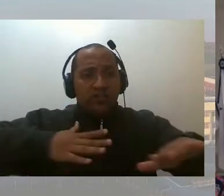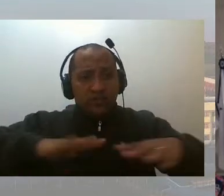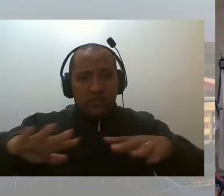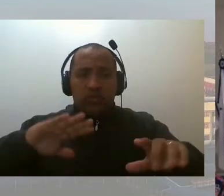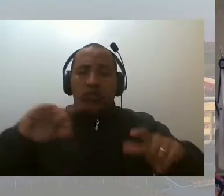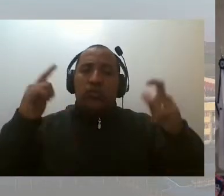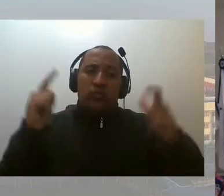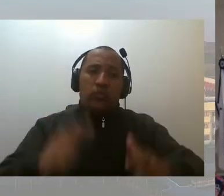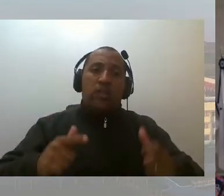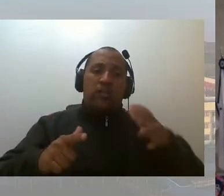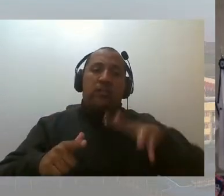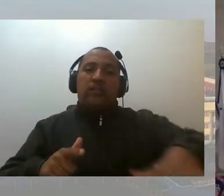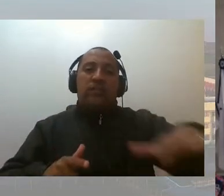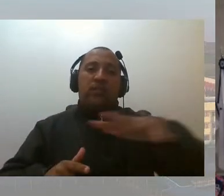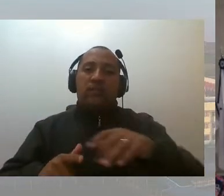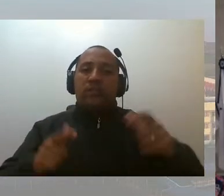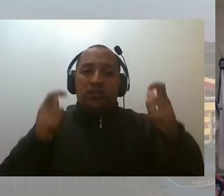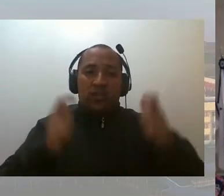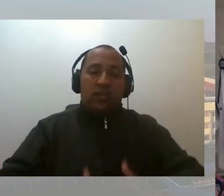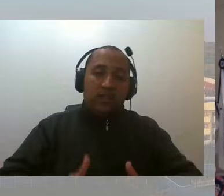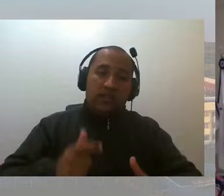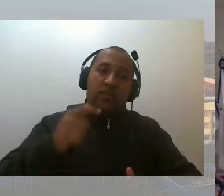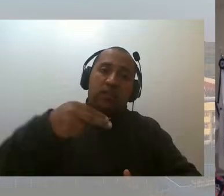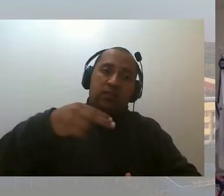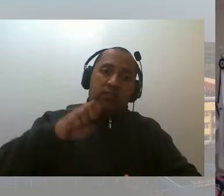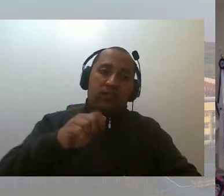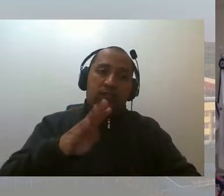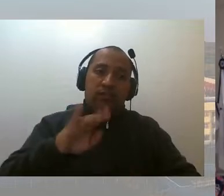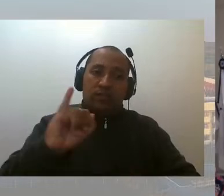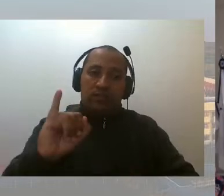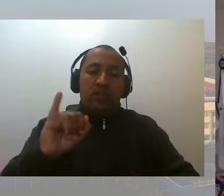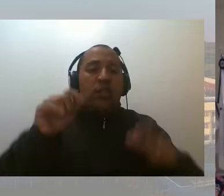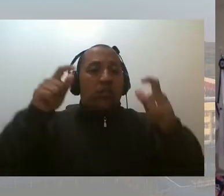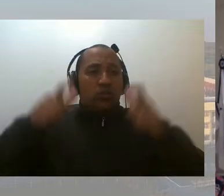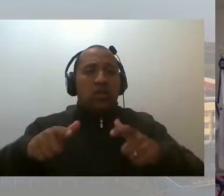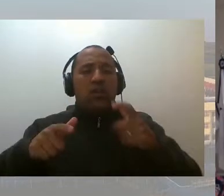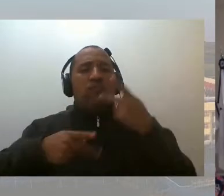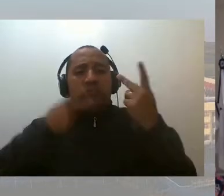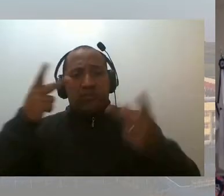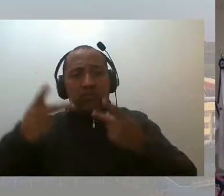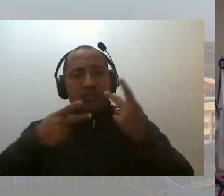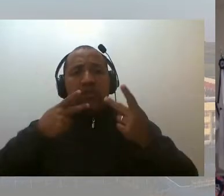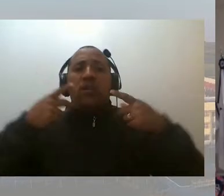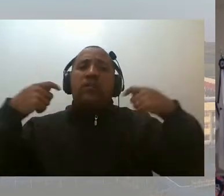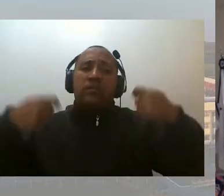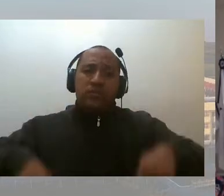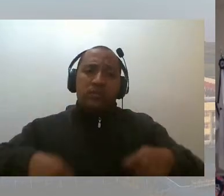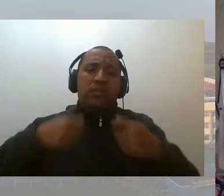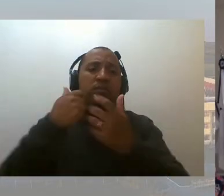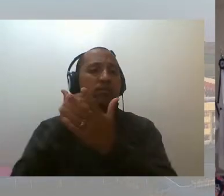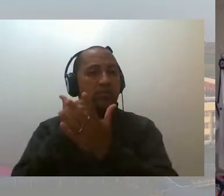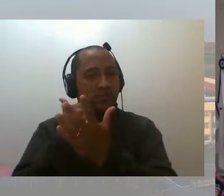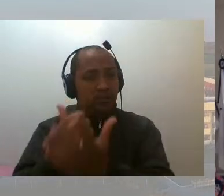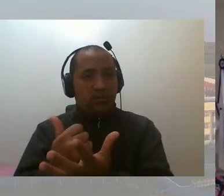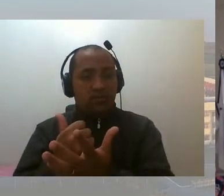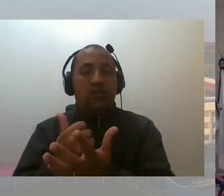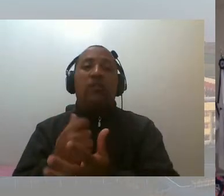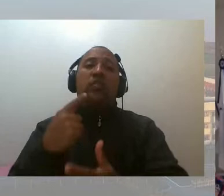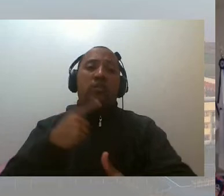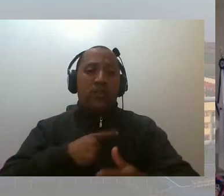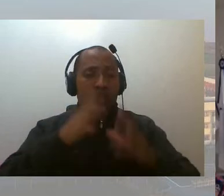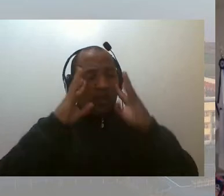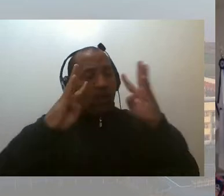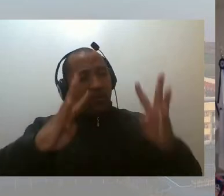nossos espaços, como o NEAB e esses espaços de falas que necessitamos de apoio e que nós sejamos